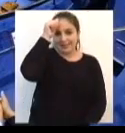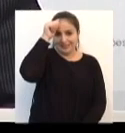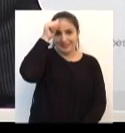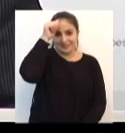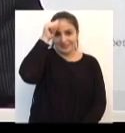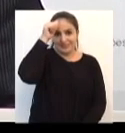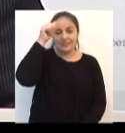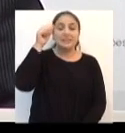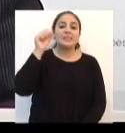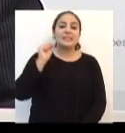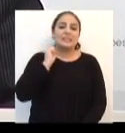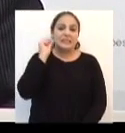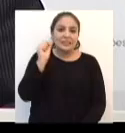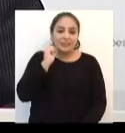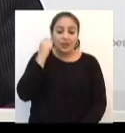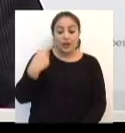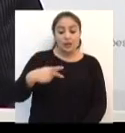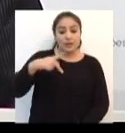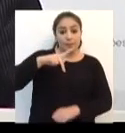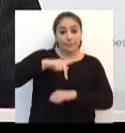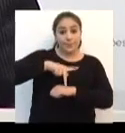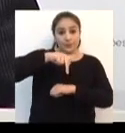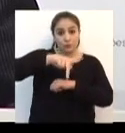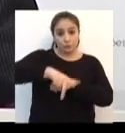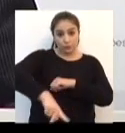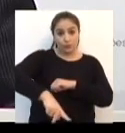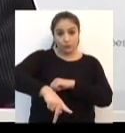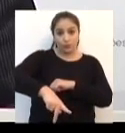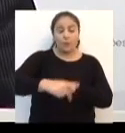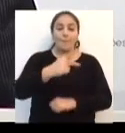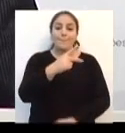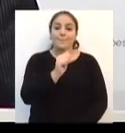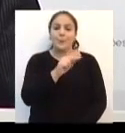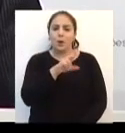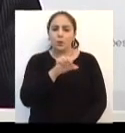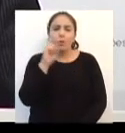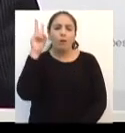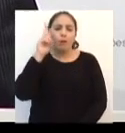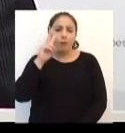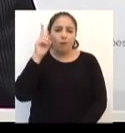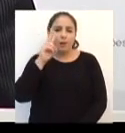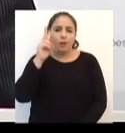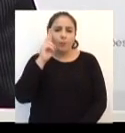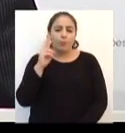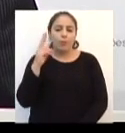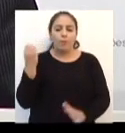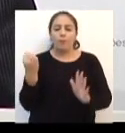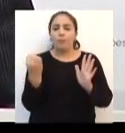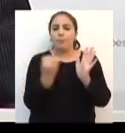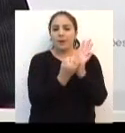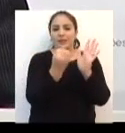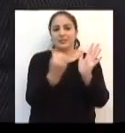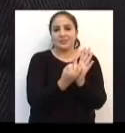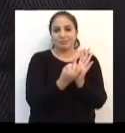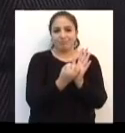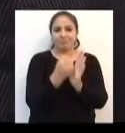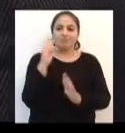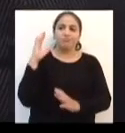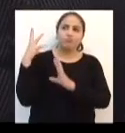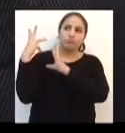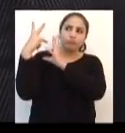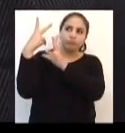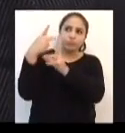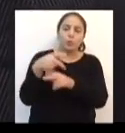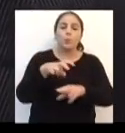Senado. Aqui em Passo Fundo, Paulo Pontual resgatou fatos que marcaram a votação histórica. Por